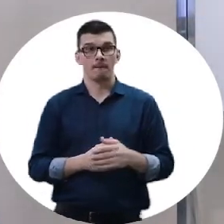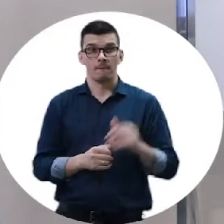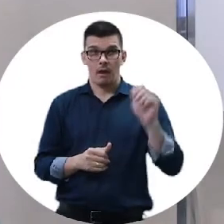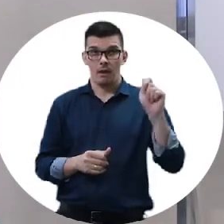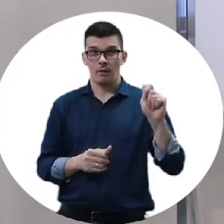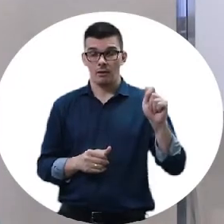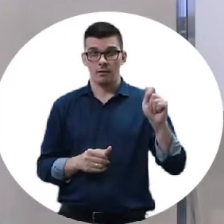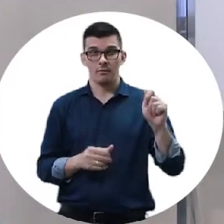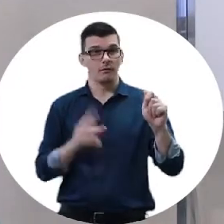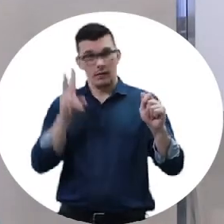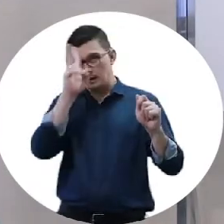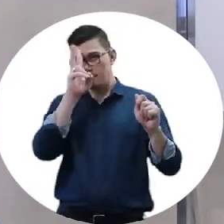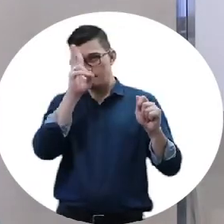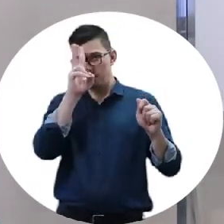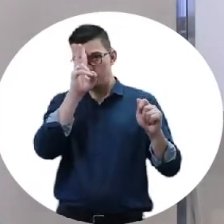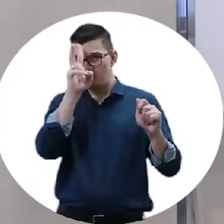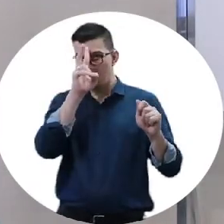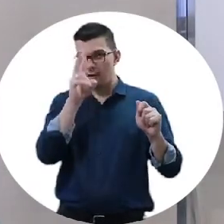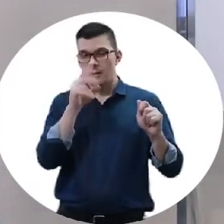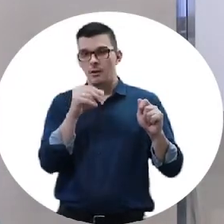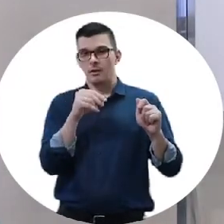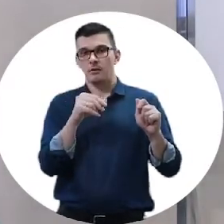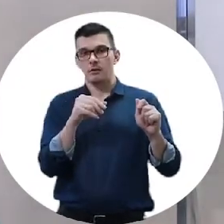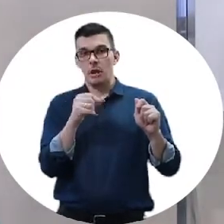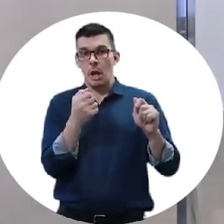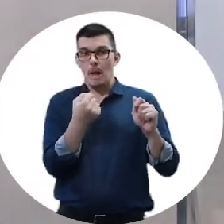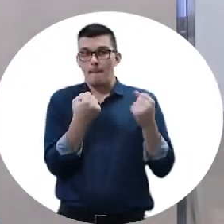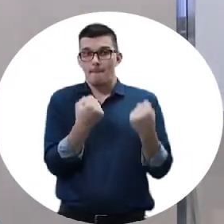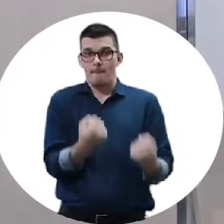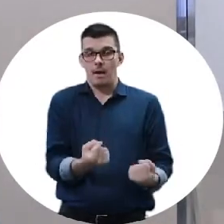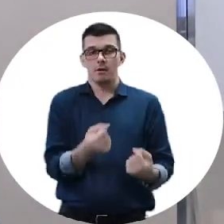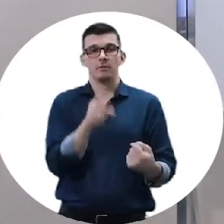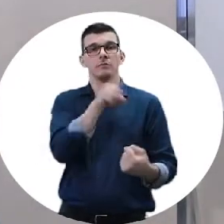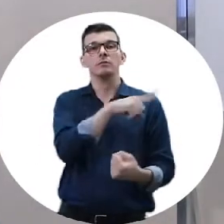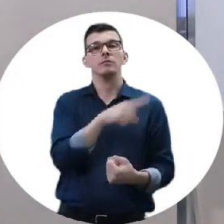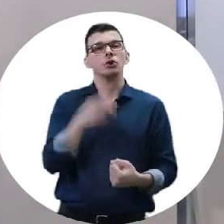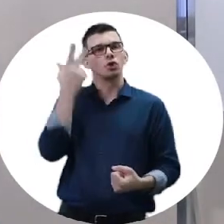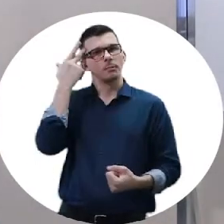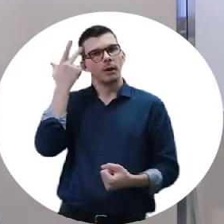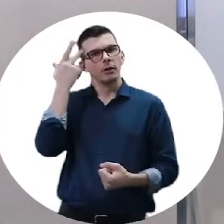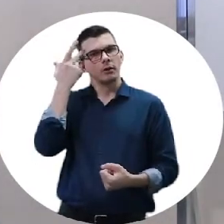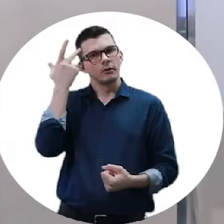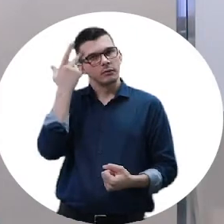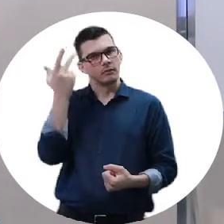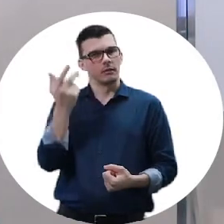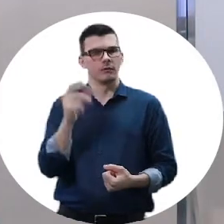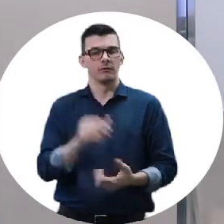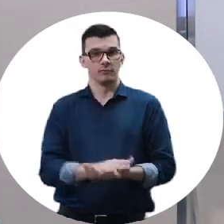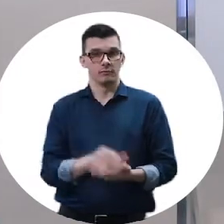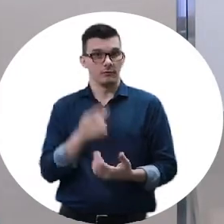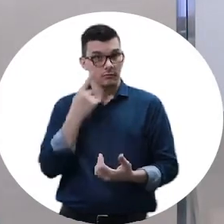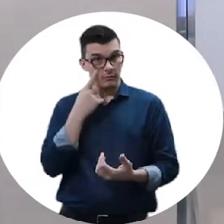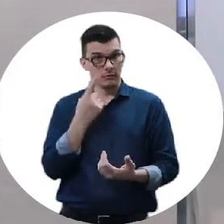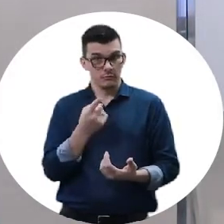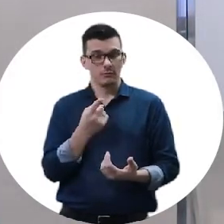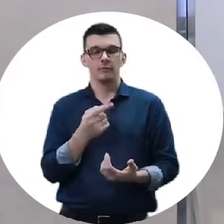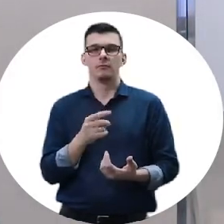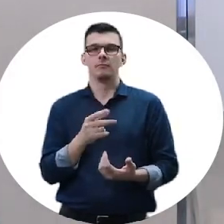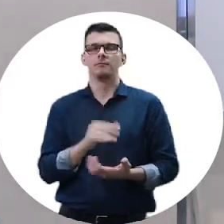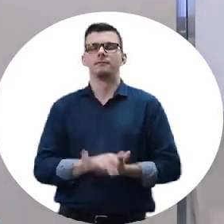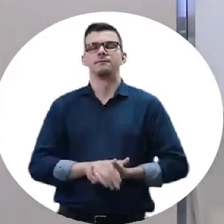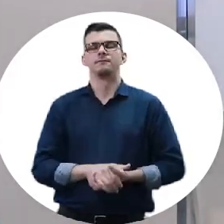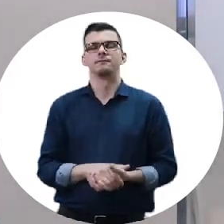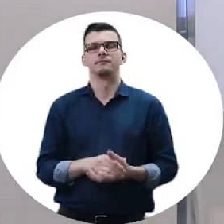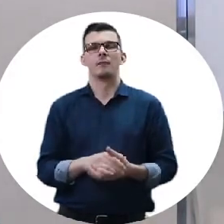força. Lembrando que o peso aqui está anulando a normal. Onde está a reação da força peso? No centro da Terra. Onde está a reação do normal? No